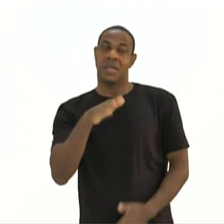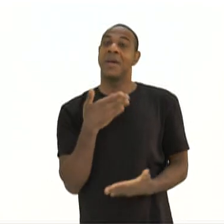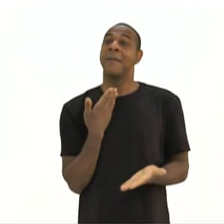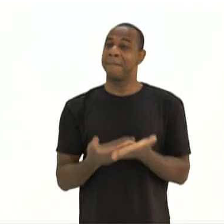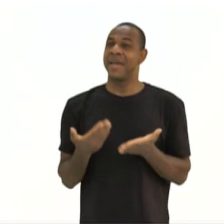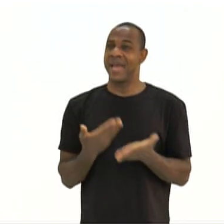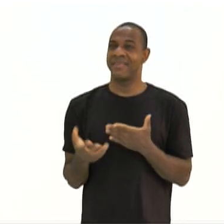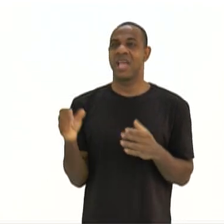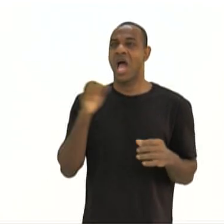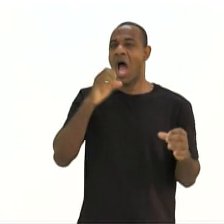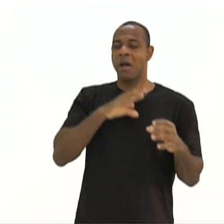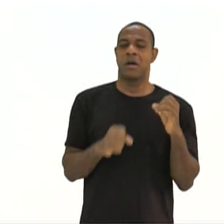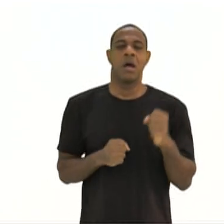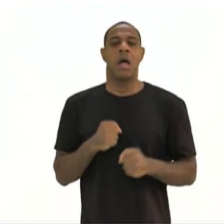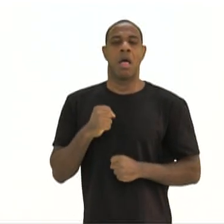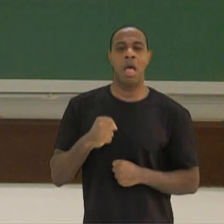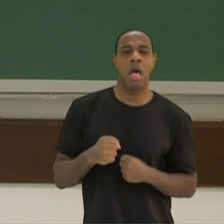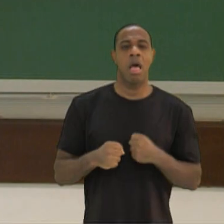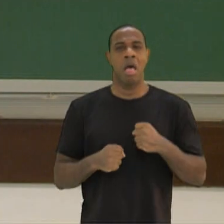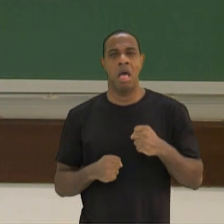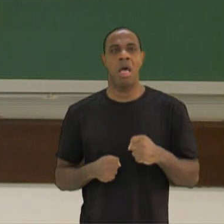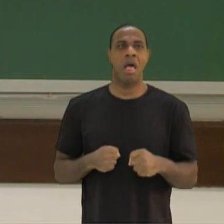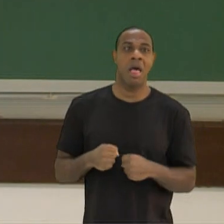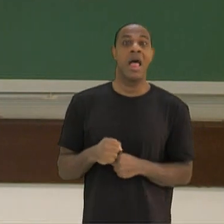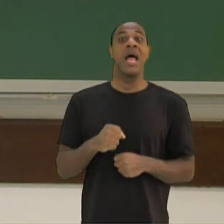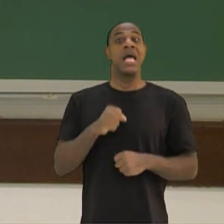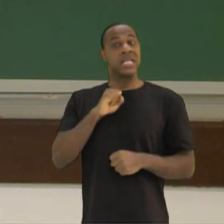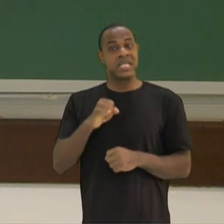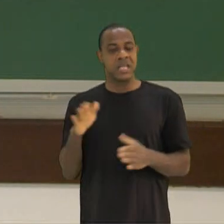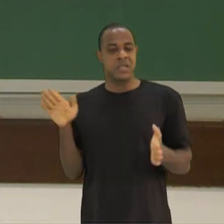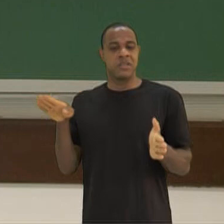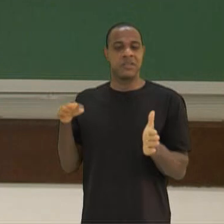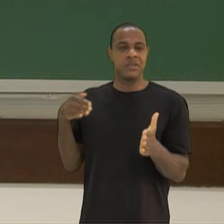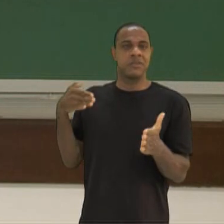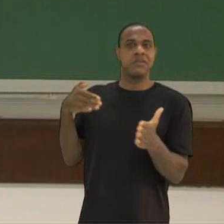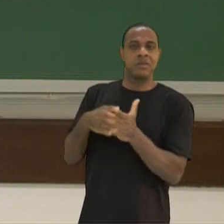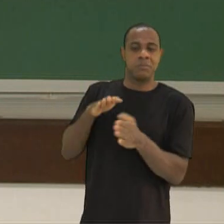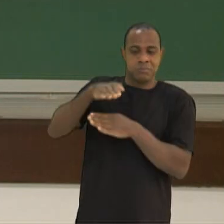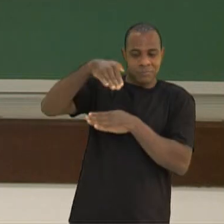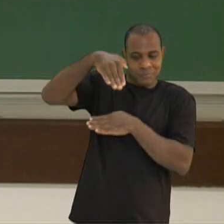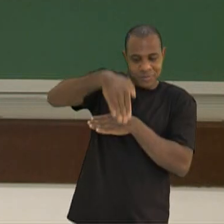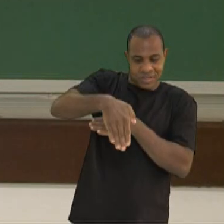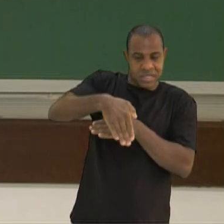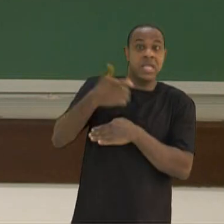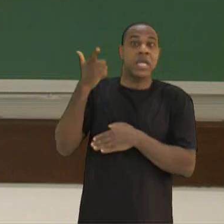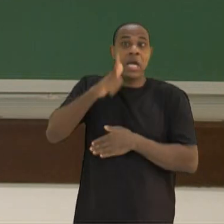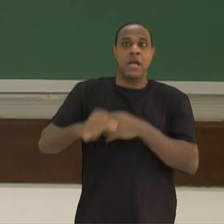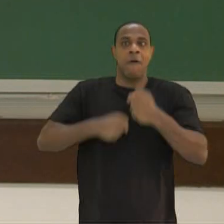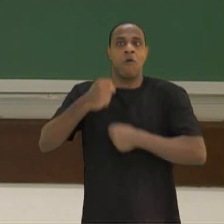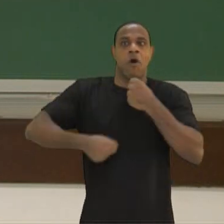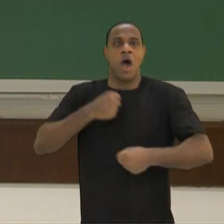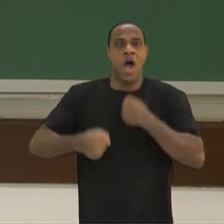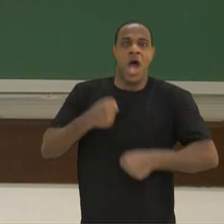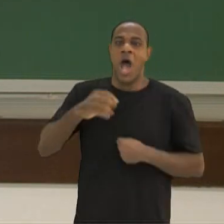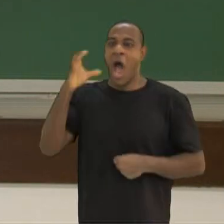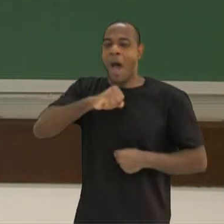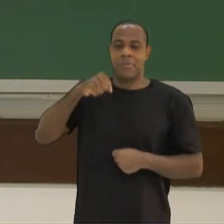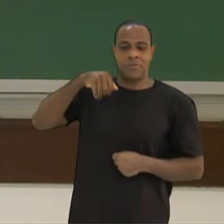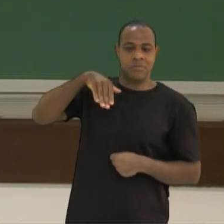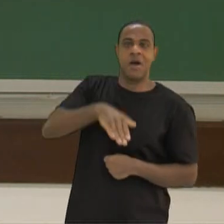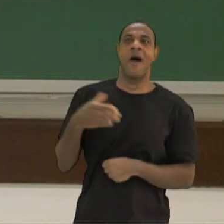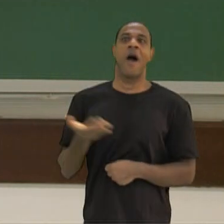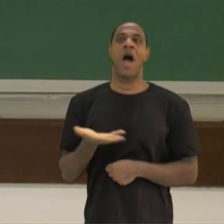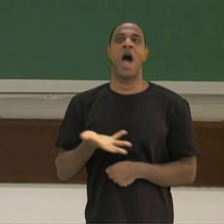perdendo um pouco de velocidade. Quando ele chega, né, próximo a uma descida, ele ganha velocidade. Então há